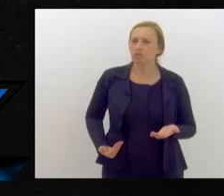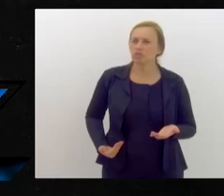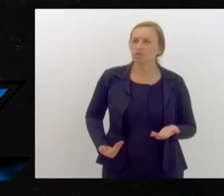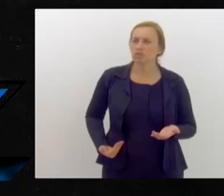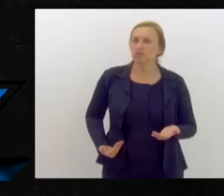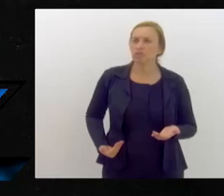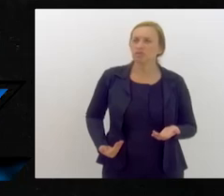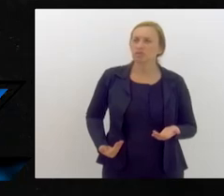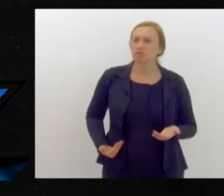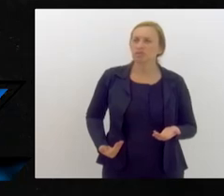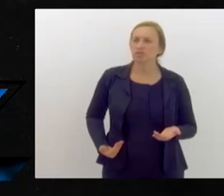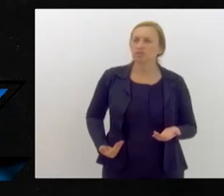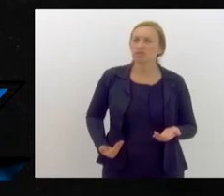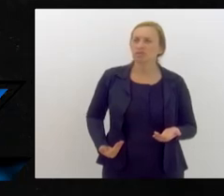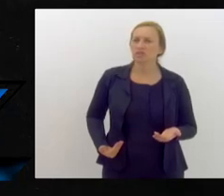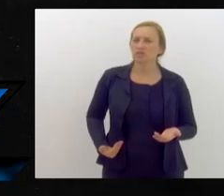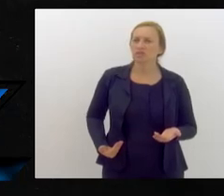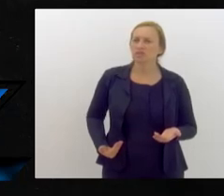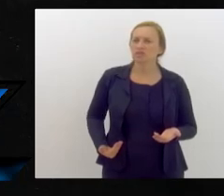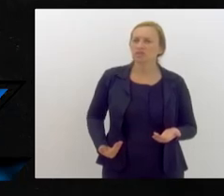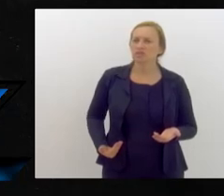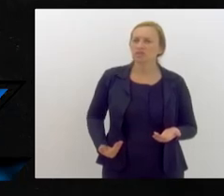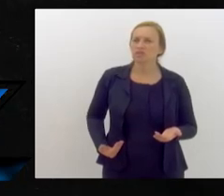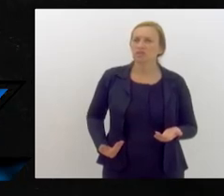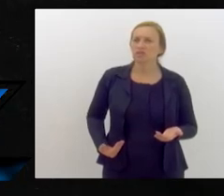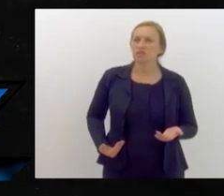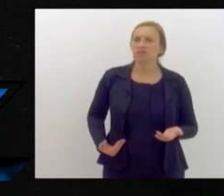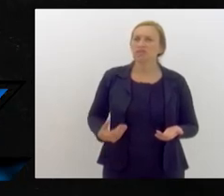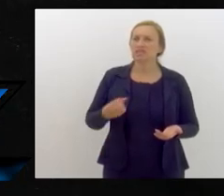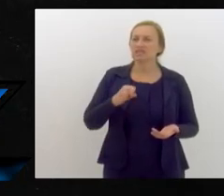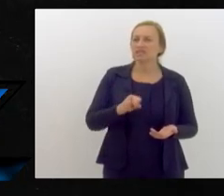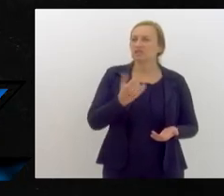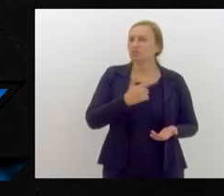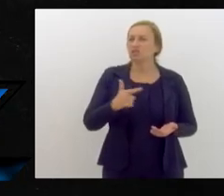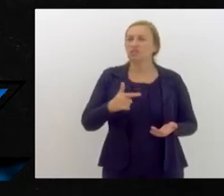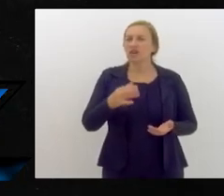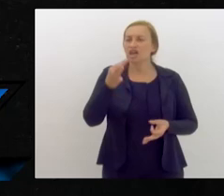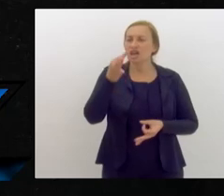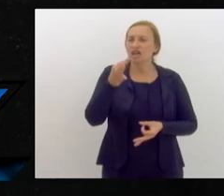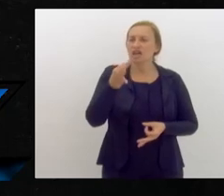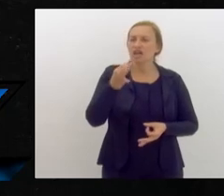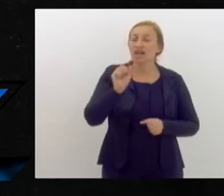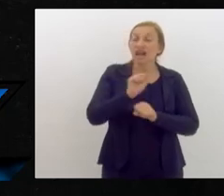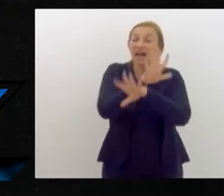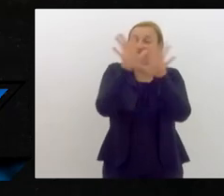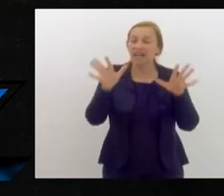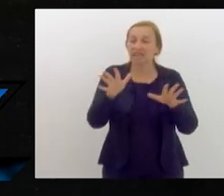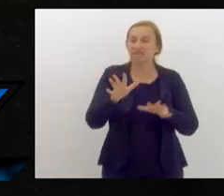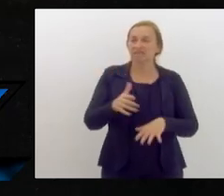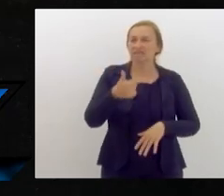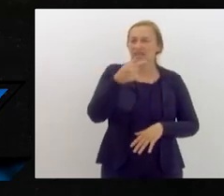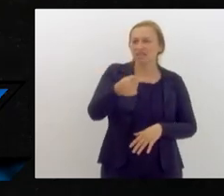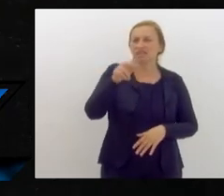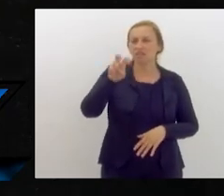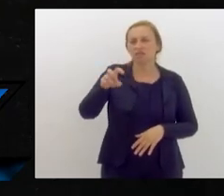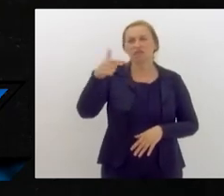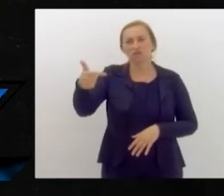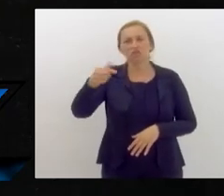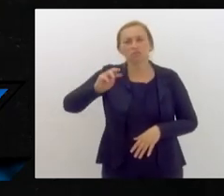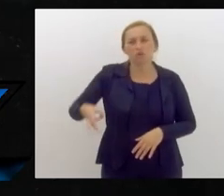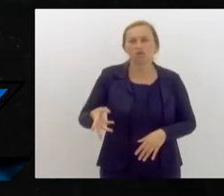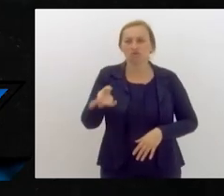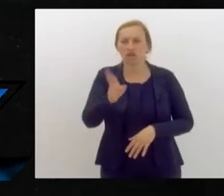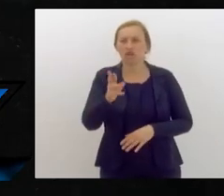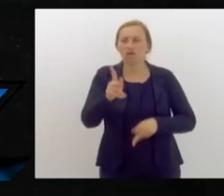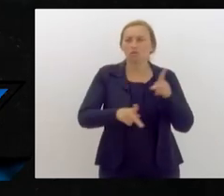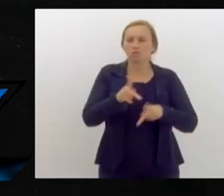Janeiro sem que haja justificativa plausível são 752 milhões de reais o